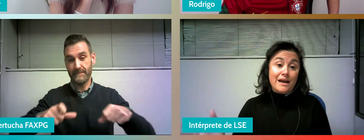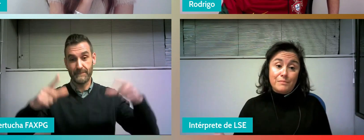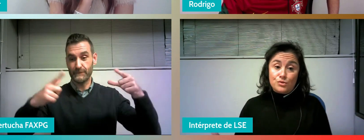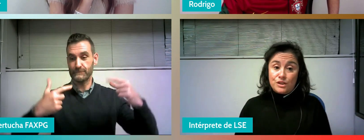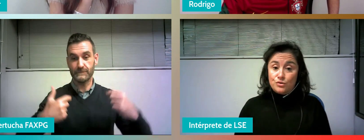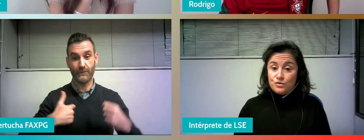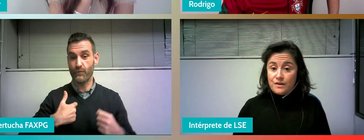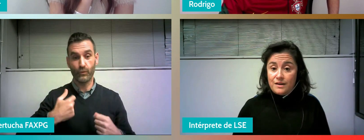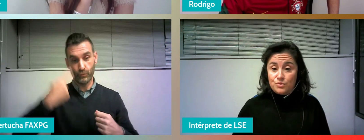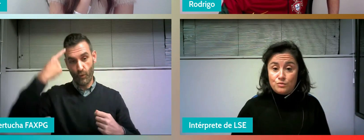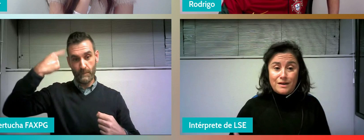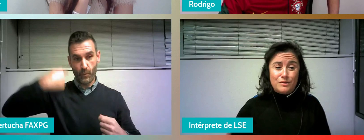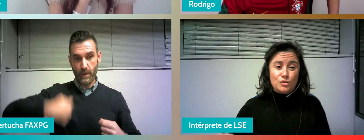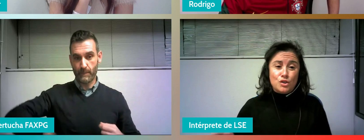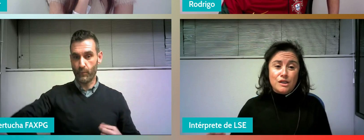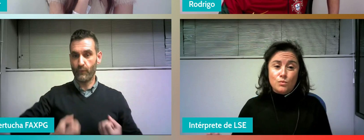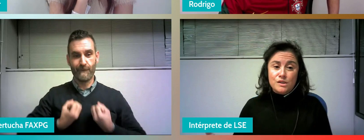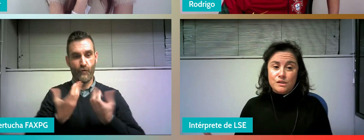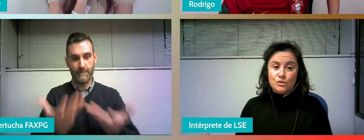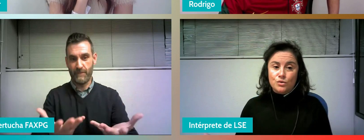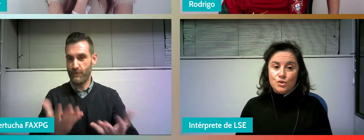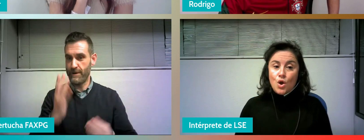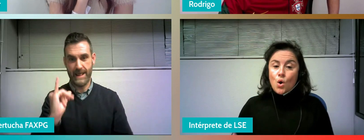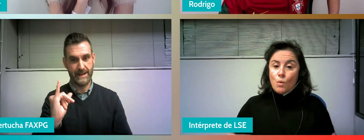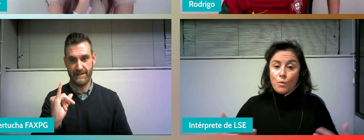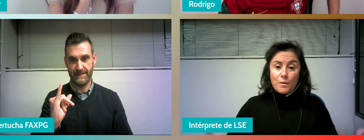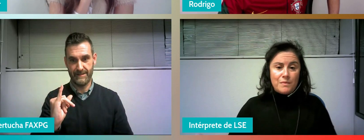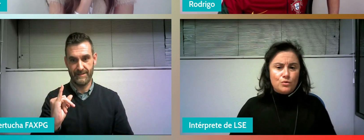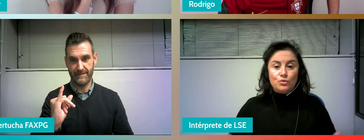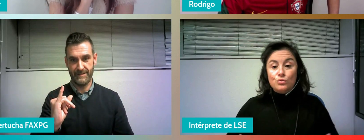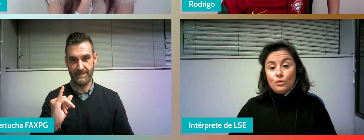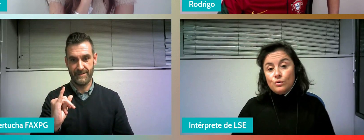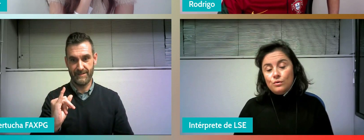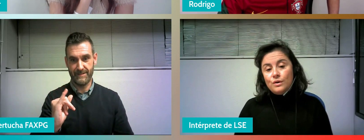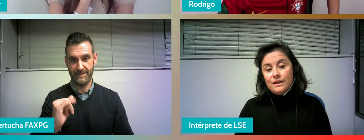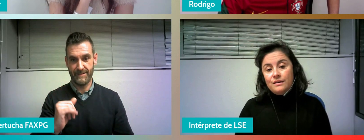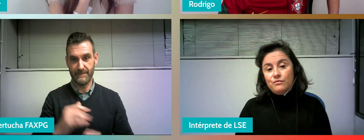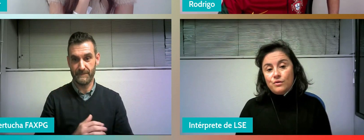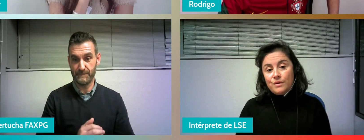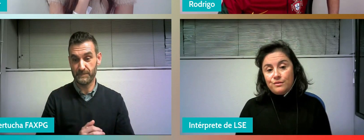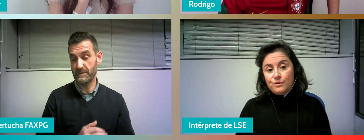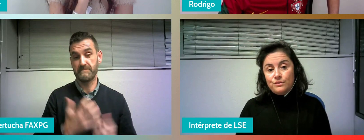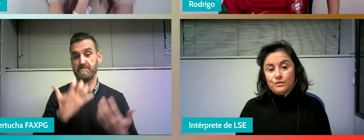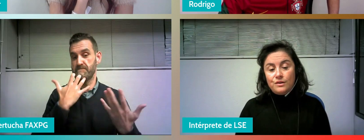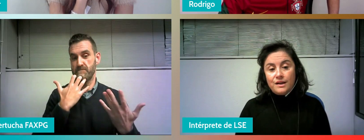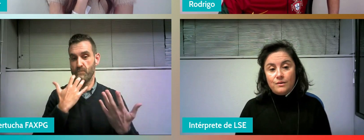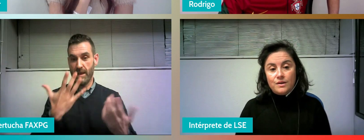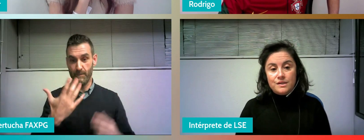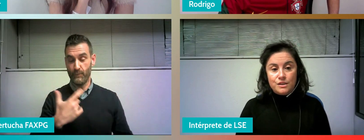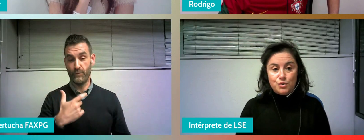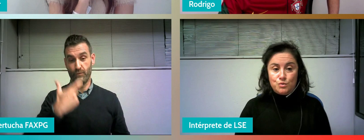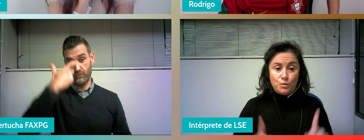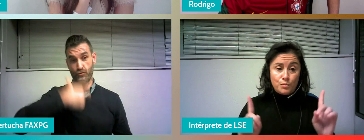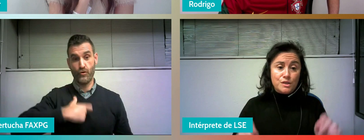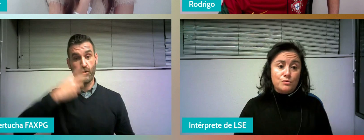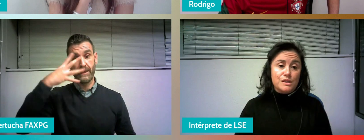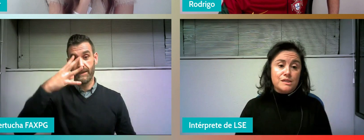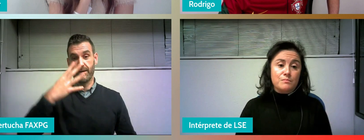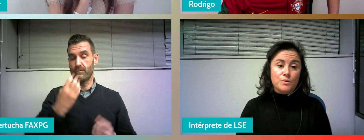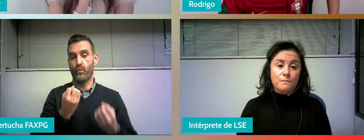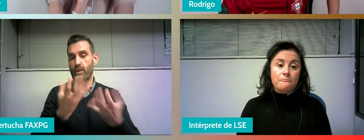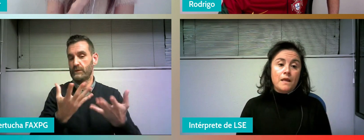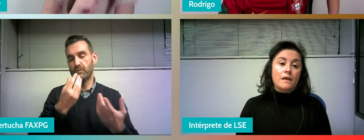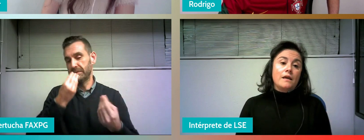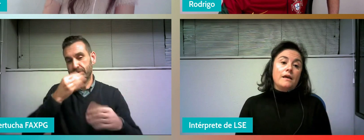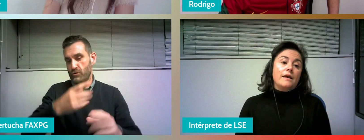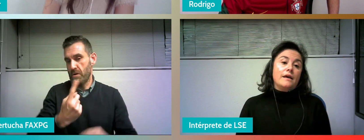os parámetros que nos falamos, os parámetros lingüísticos, o movimento, todo é información dentro da lingua de signos. Vou poner un